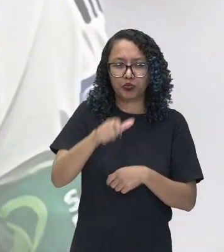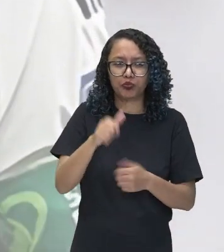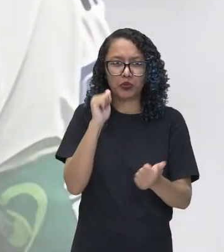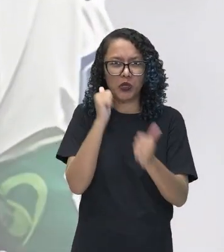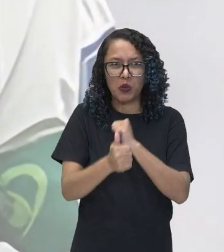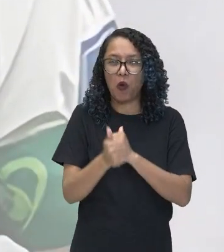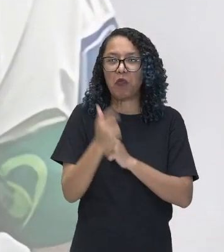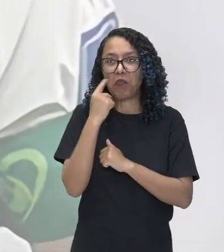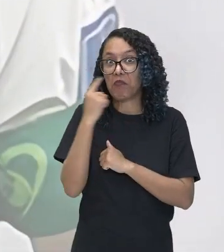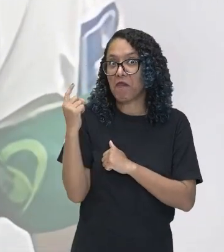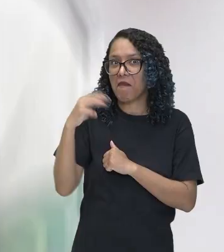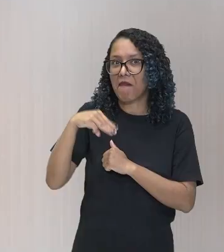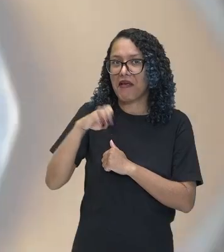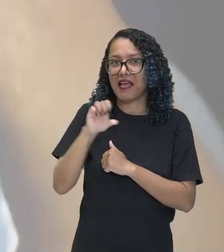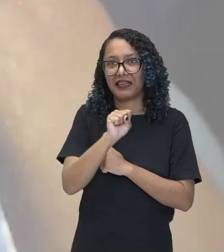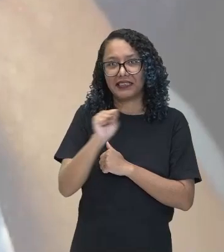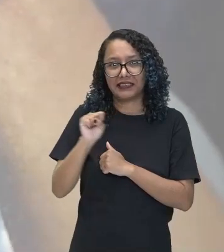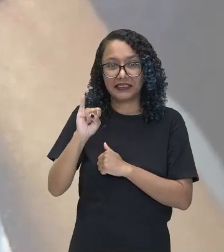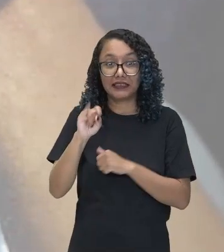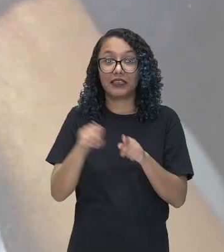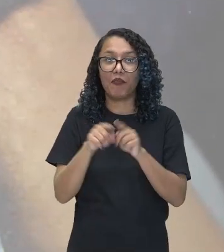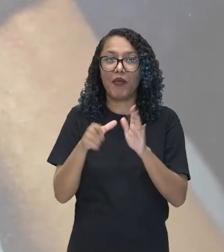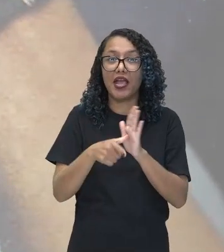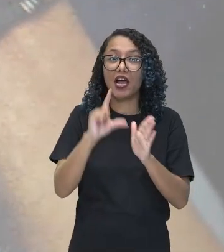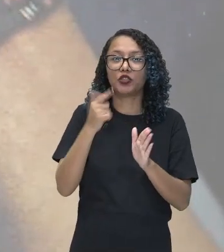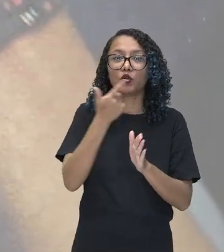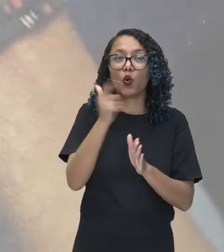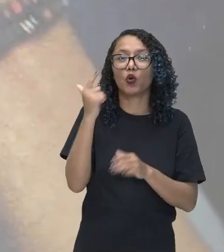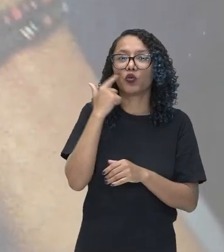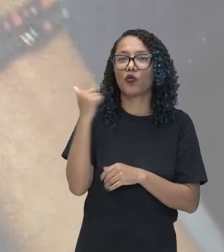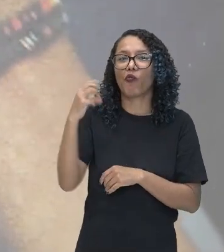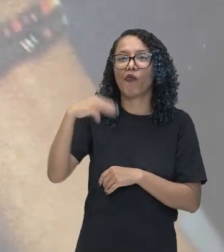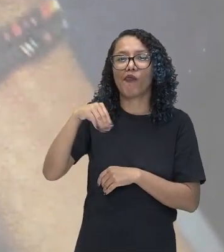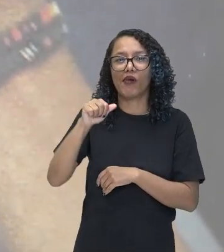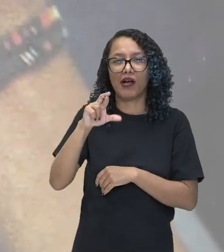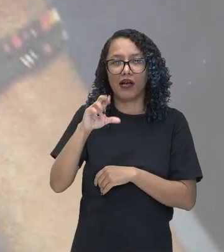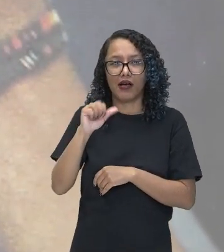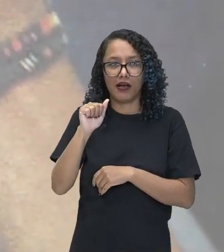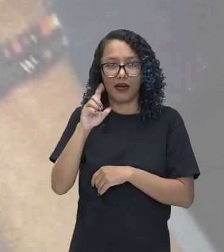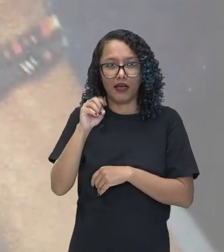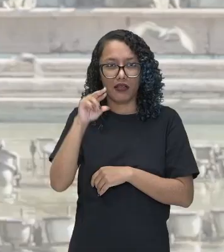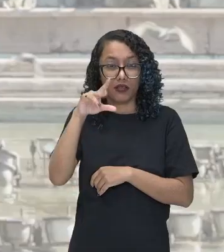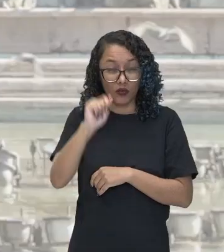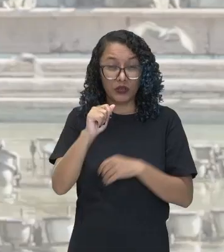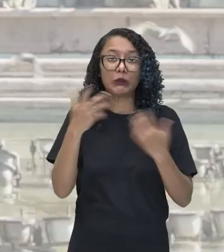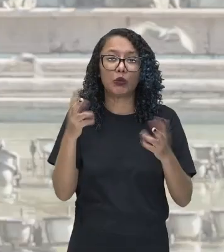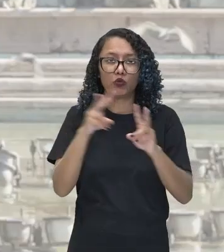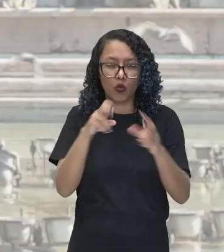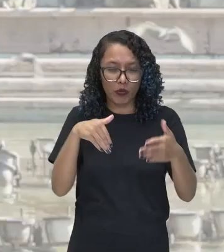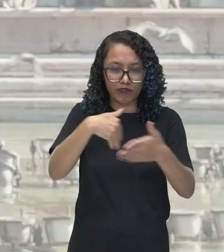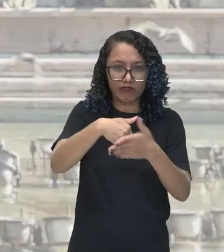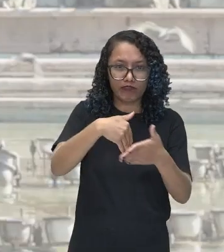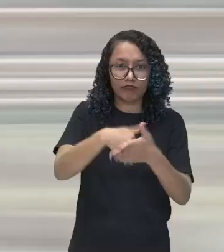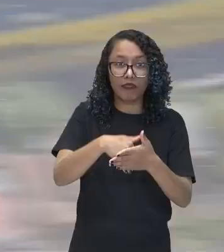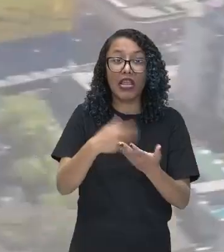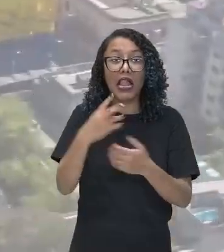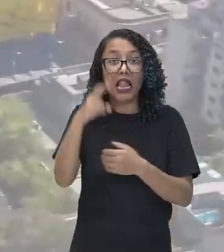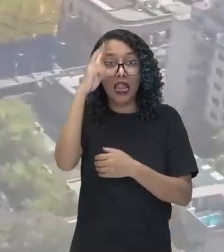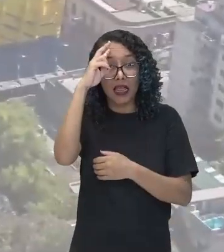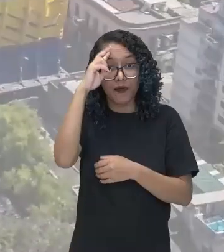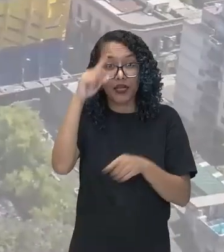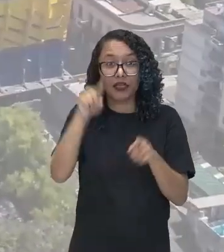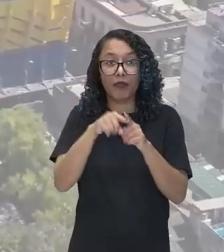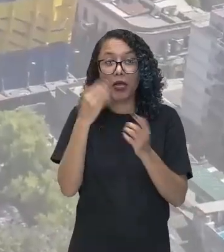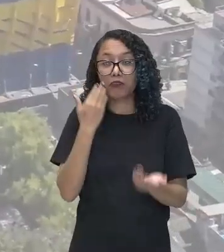Messi, mas nós temos outro anteriormente, Maradona. E aí, quando se fala em jogo, futebol, quem que não lembra, passa pela cabeça de